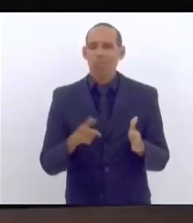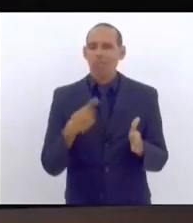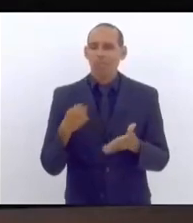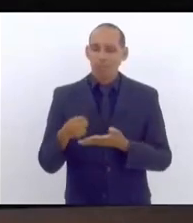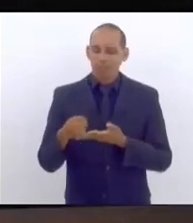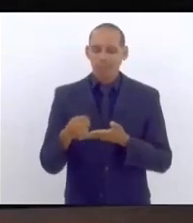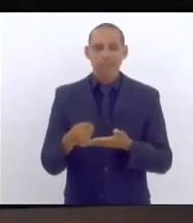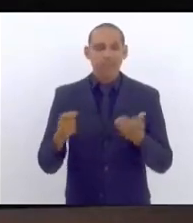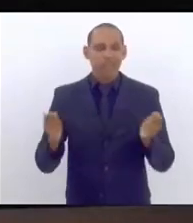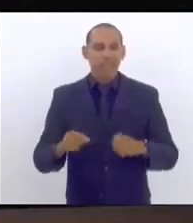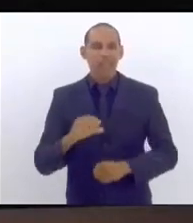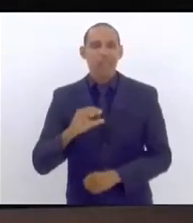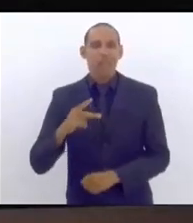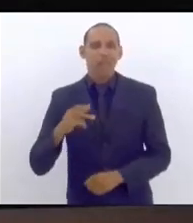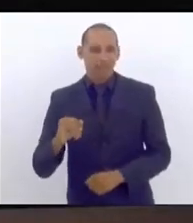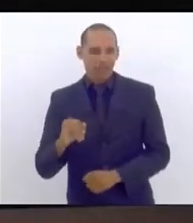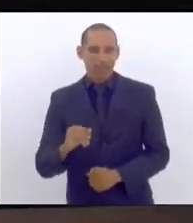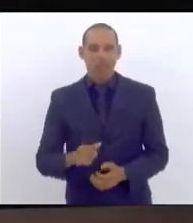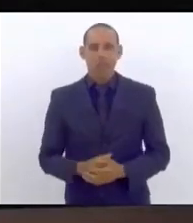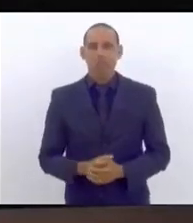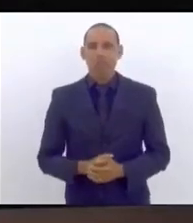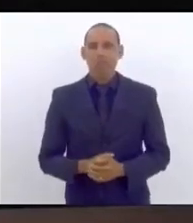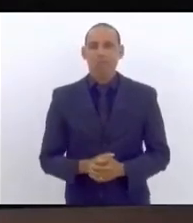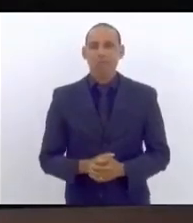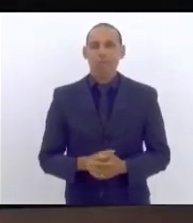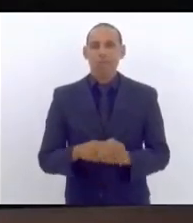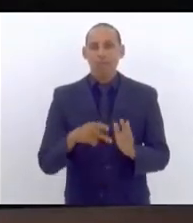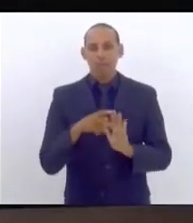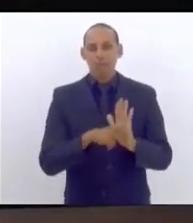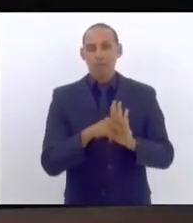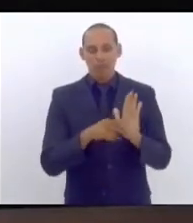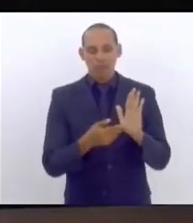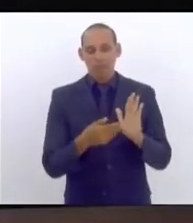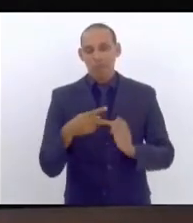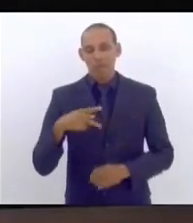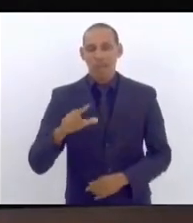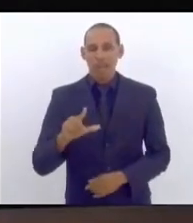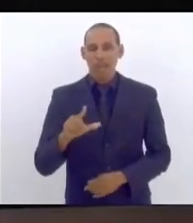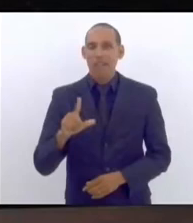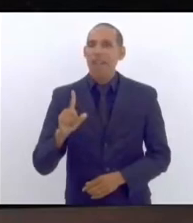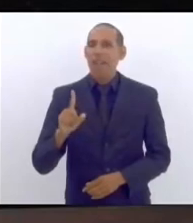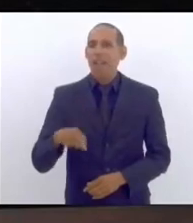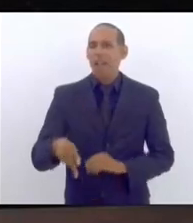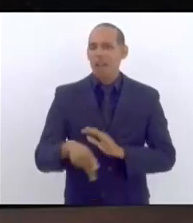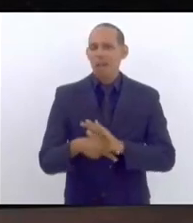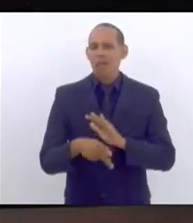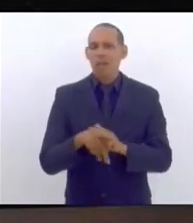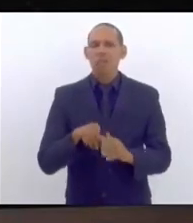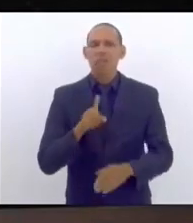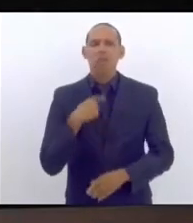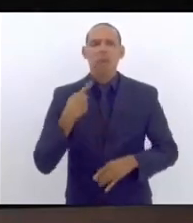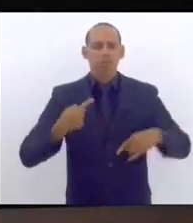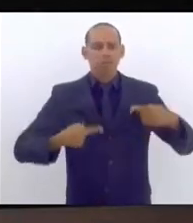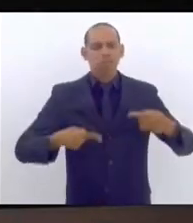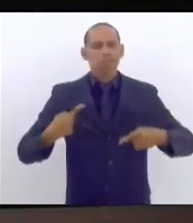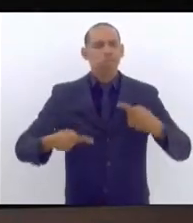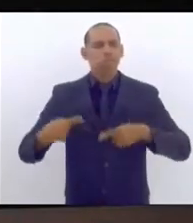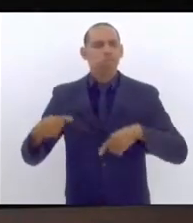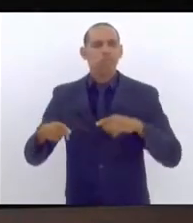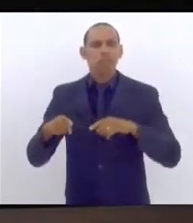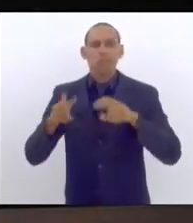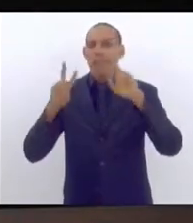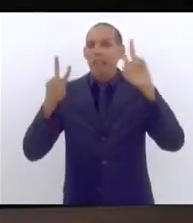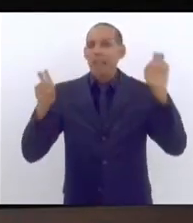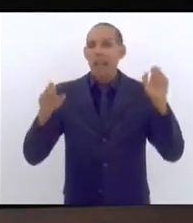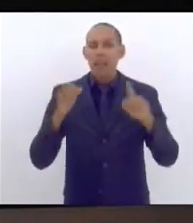aqui essa CPI. E esse projeto de lei foi fruto do que foi debatido aqui quando se tratou